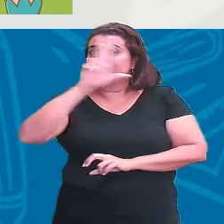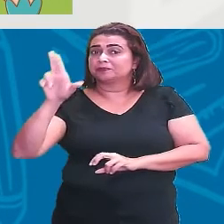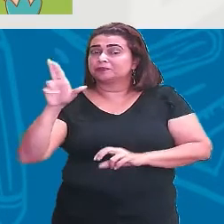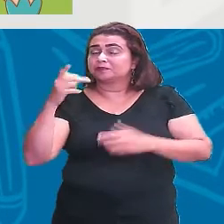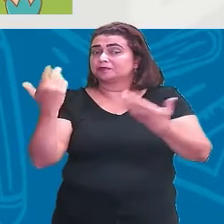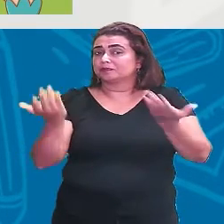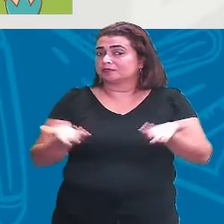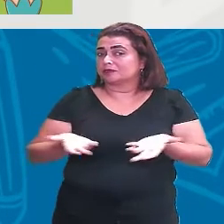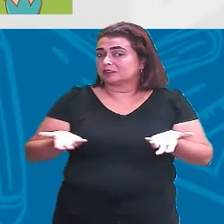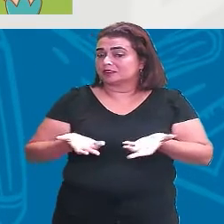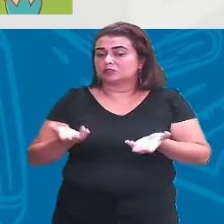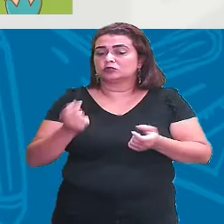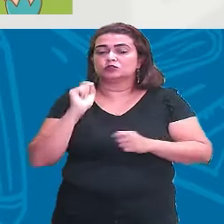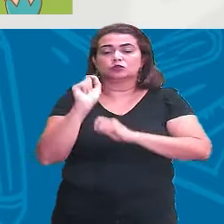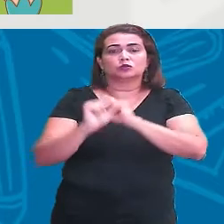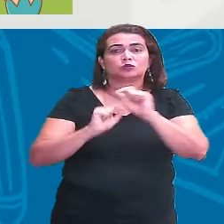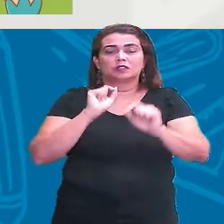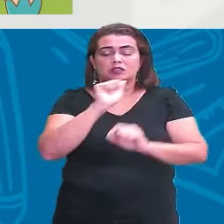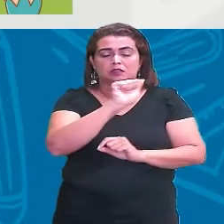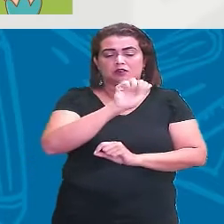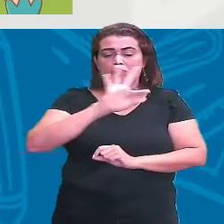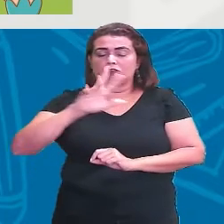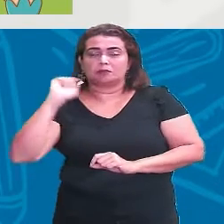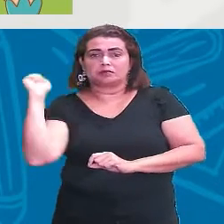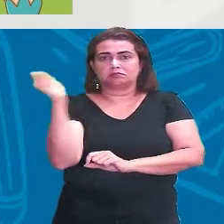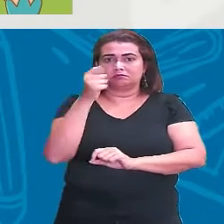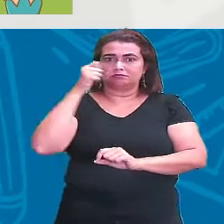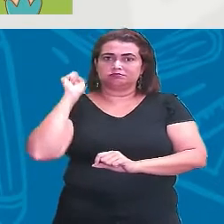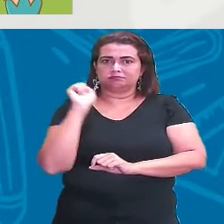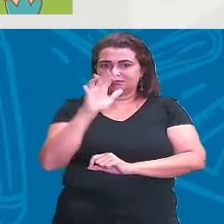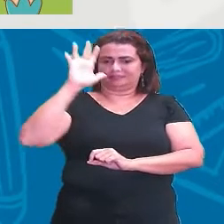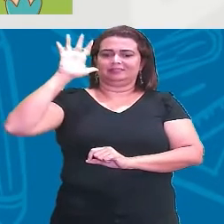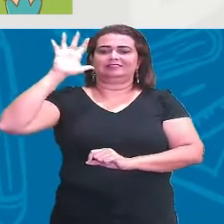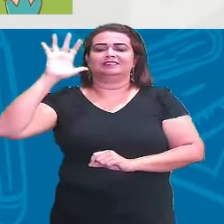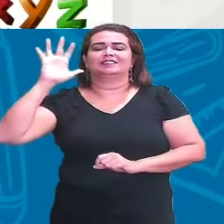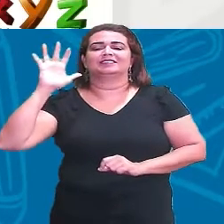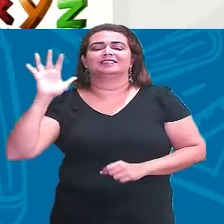dia hoje é A Magia do Alfabeto.